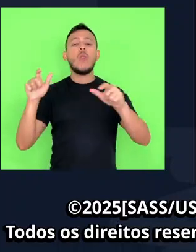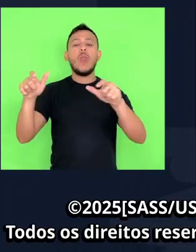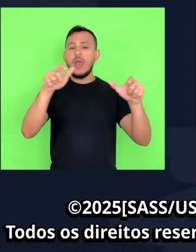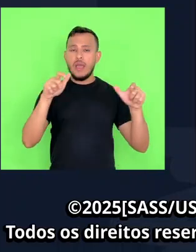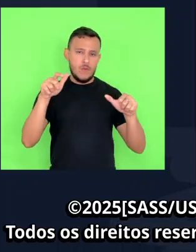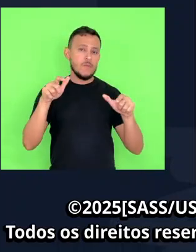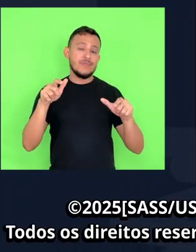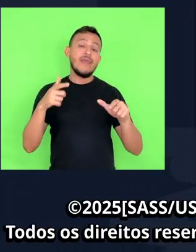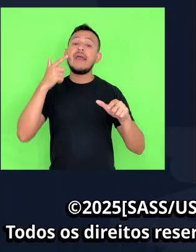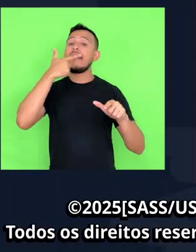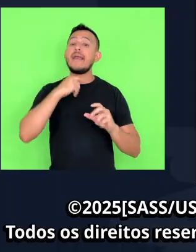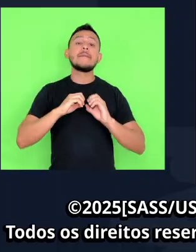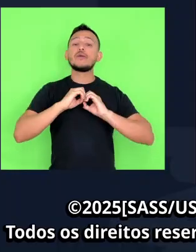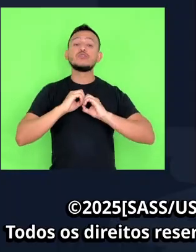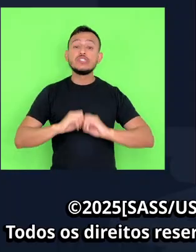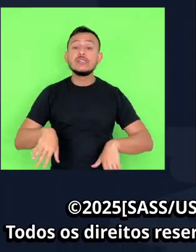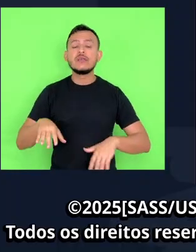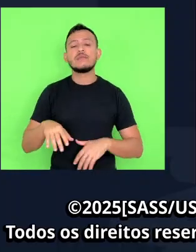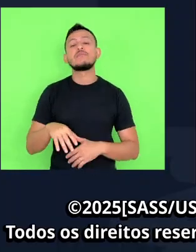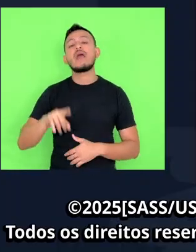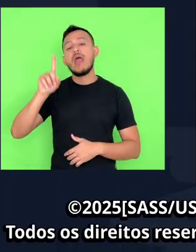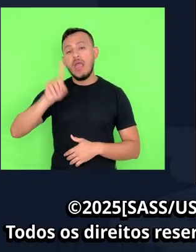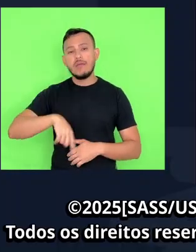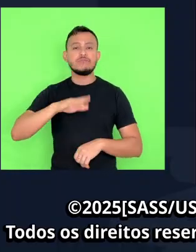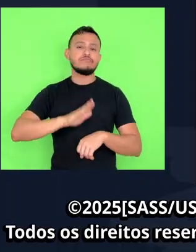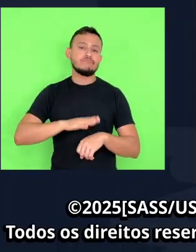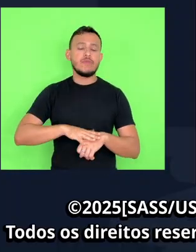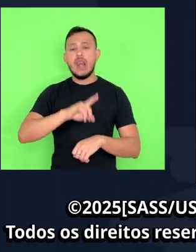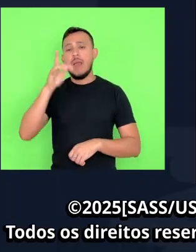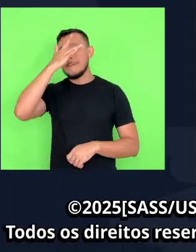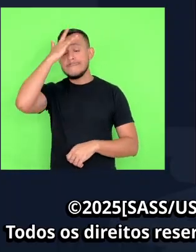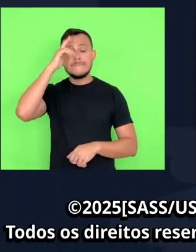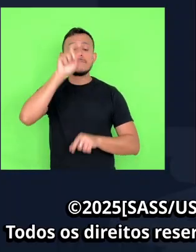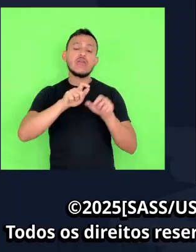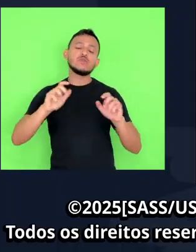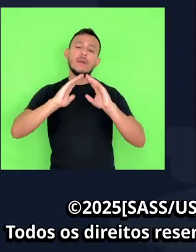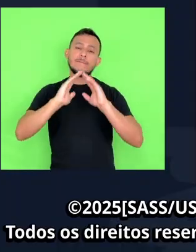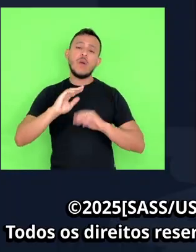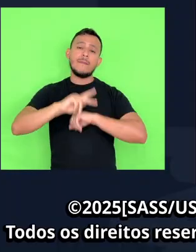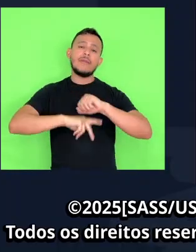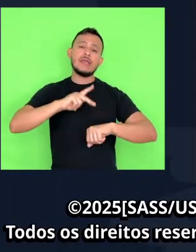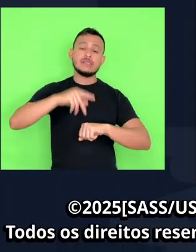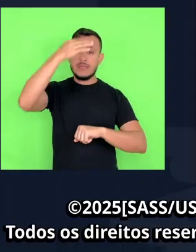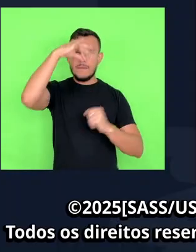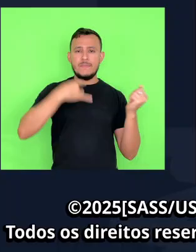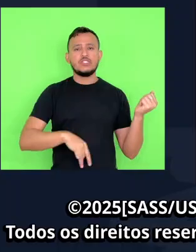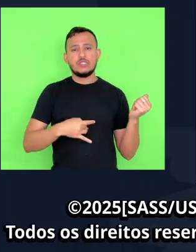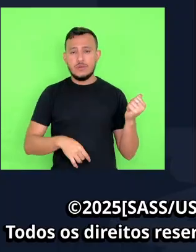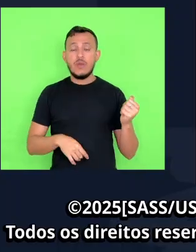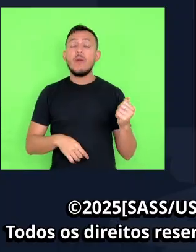quem arca com os custos são os mexicanos, nesse caso. Então, hoje até há